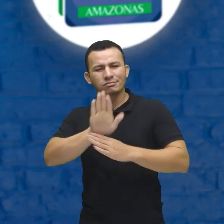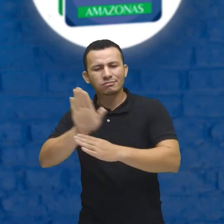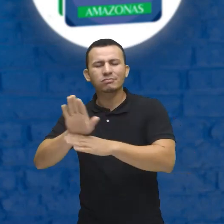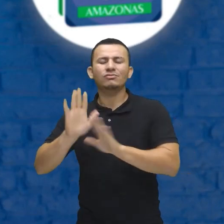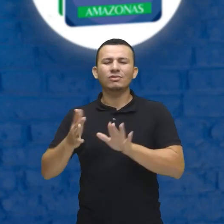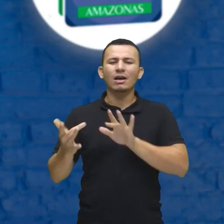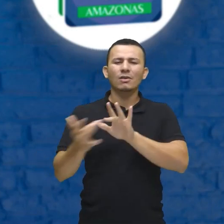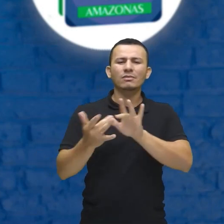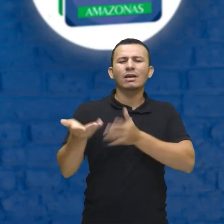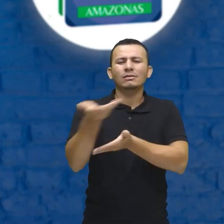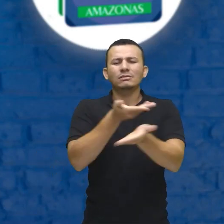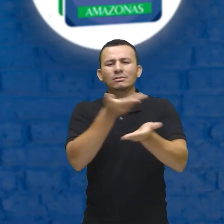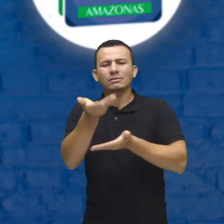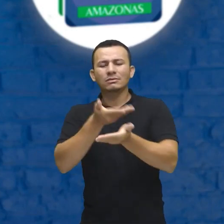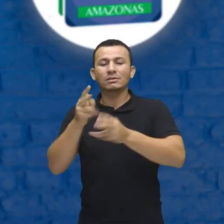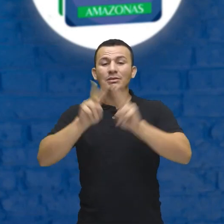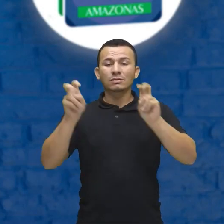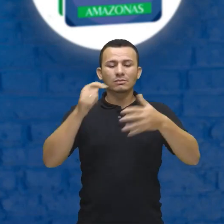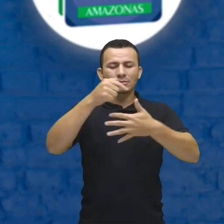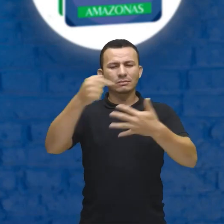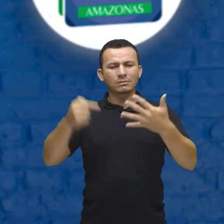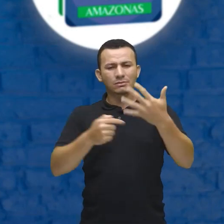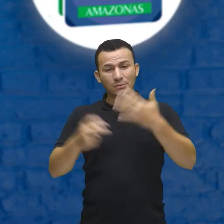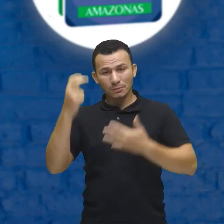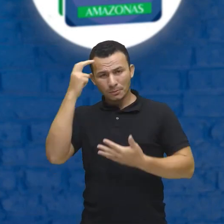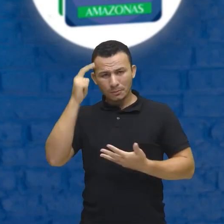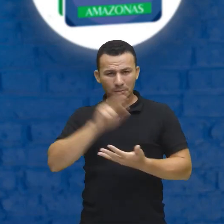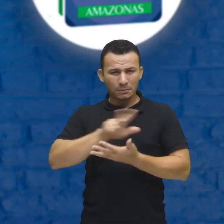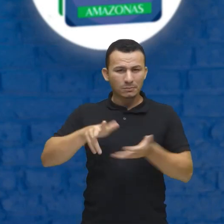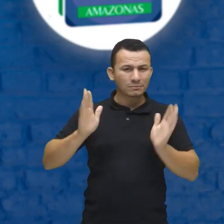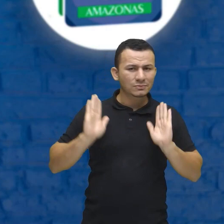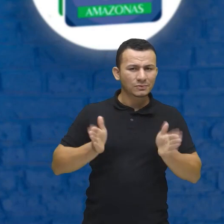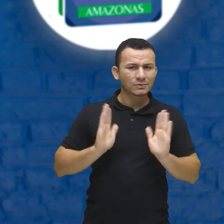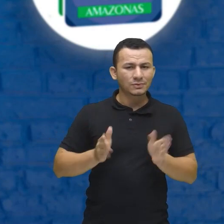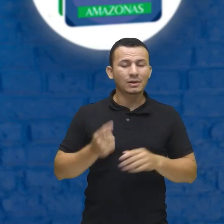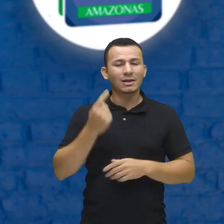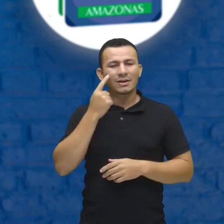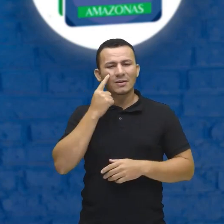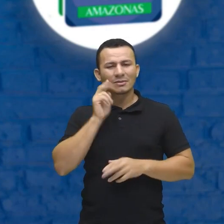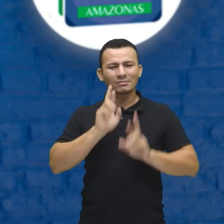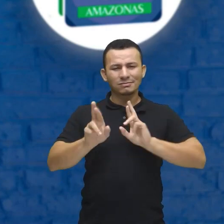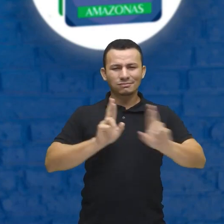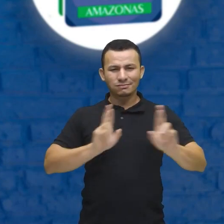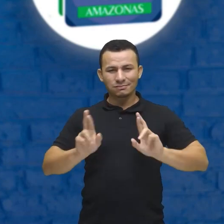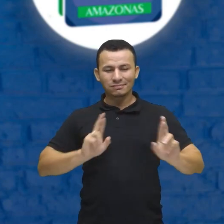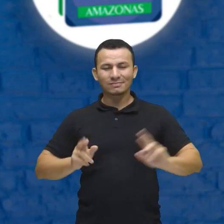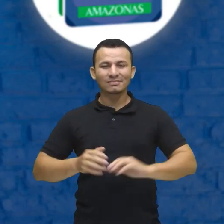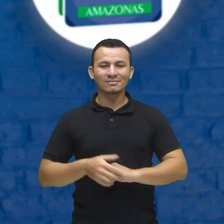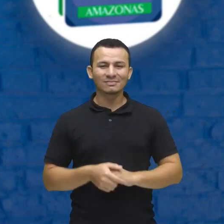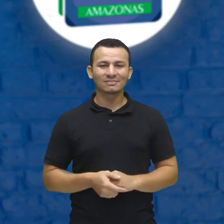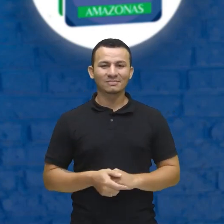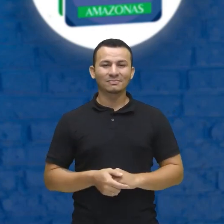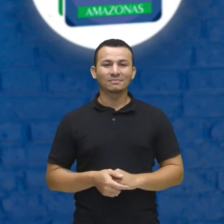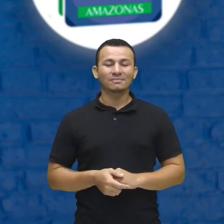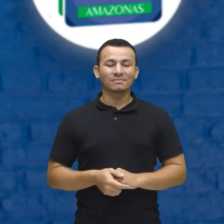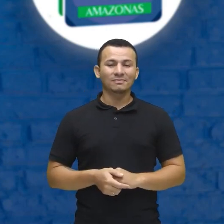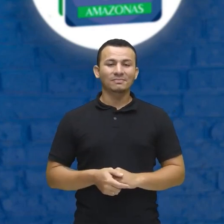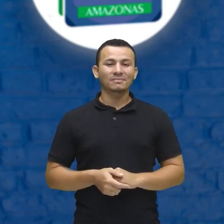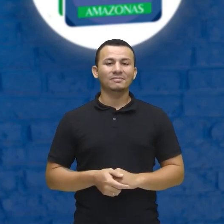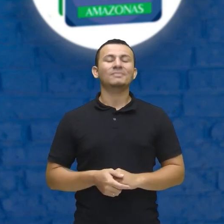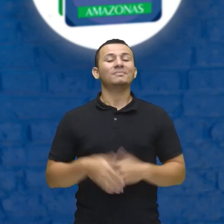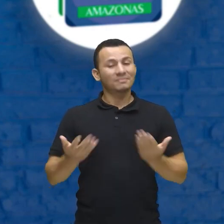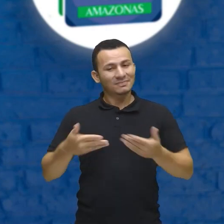alguma atividade sobre o repertório cultural? Então, aqui nós temos as nossas respostas, certo? E aí, vamos